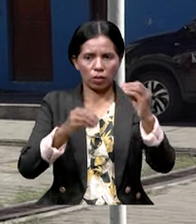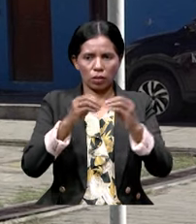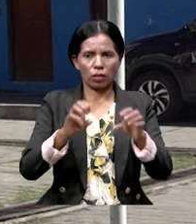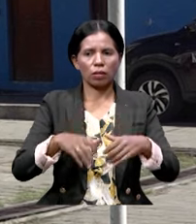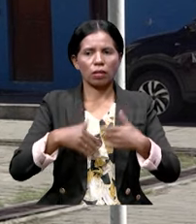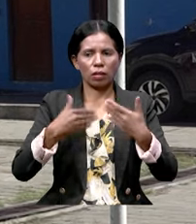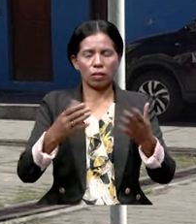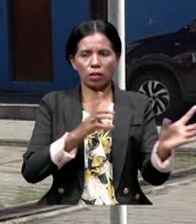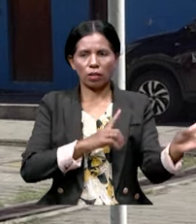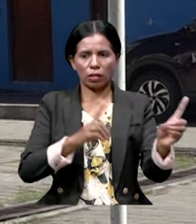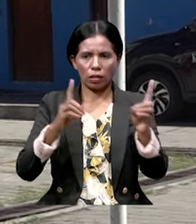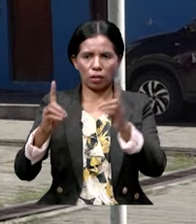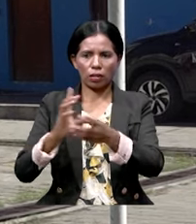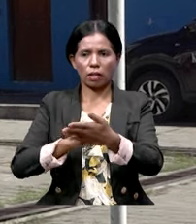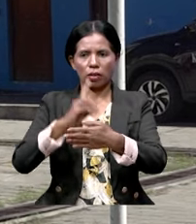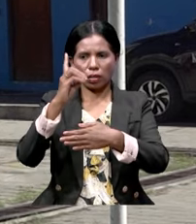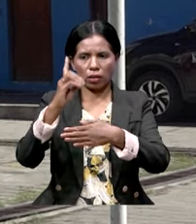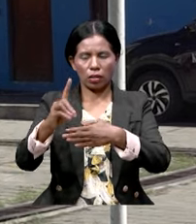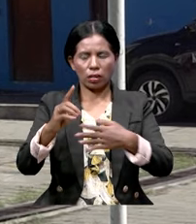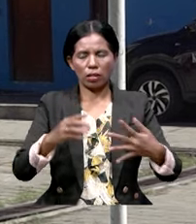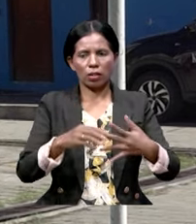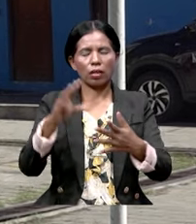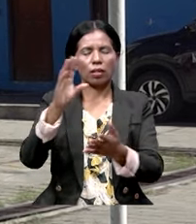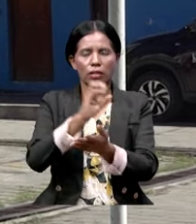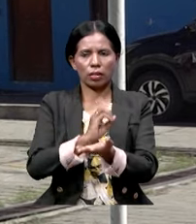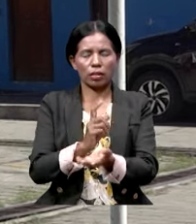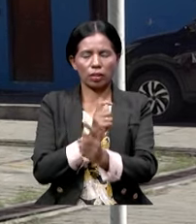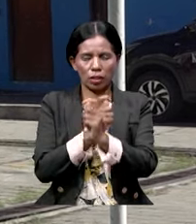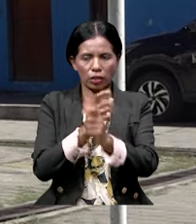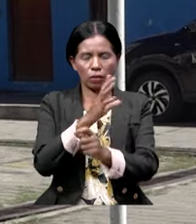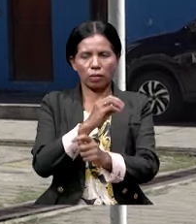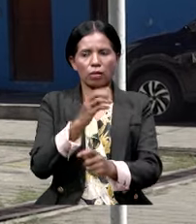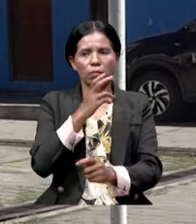ensai implementa no desenvolve lian oficial teto o português.